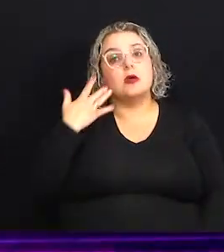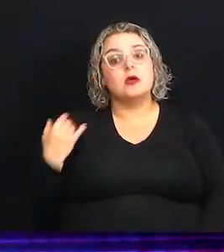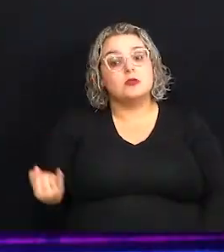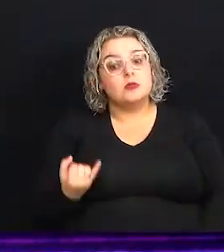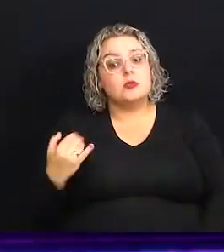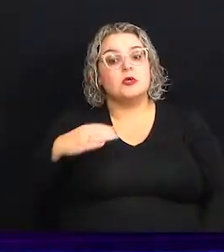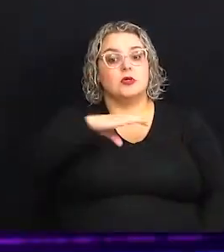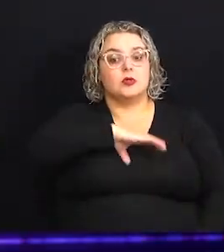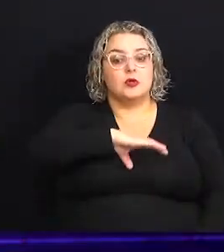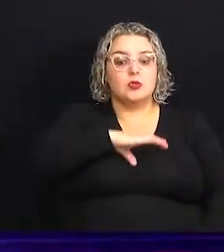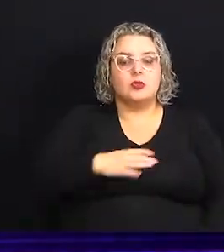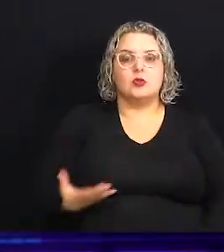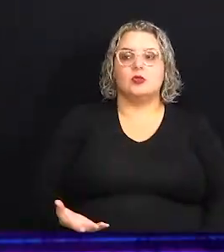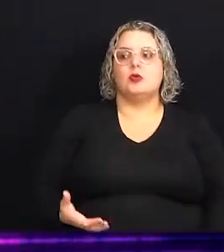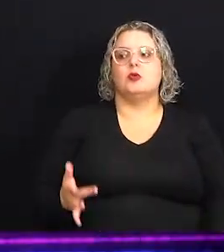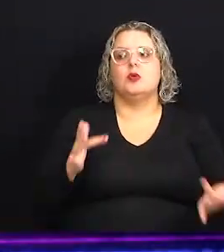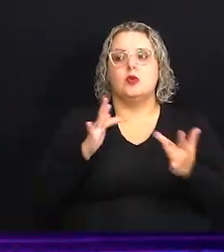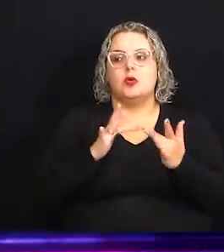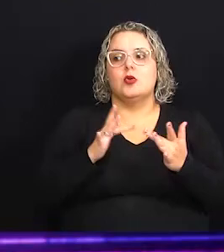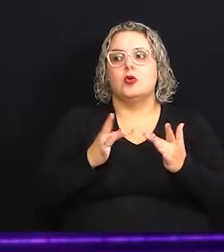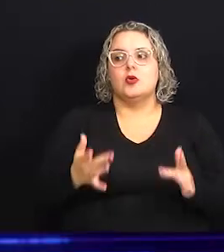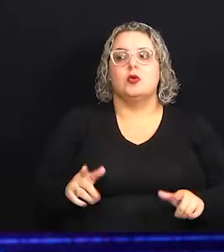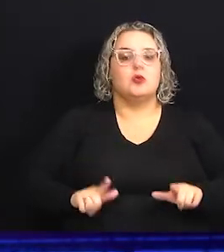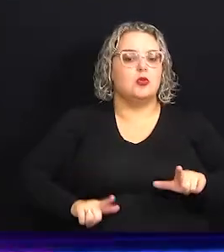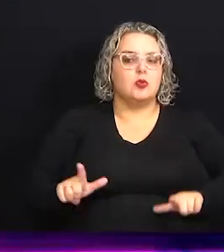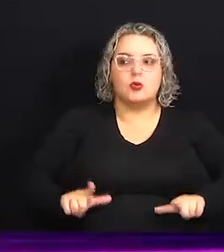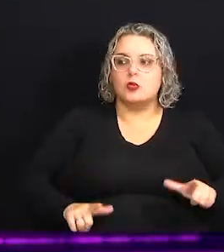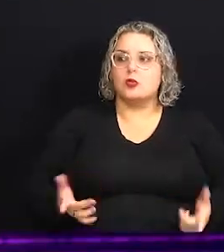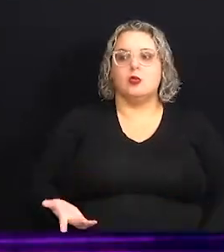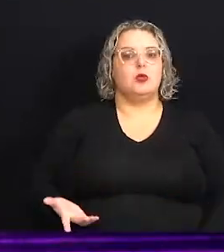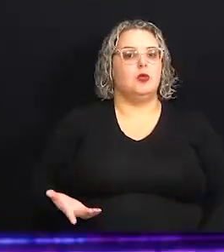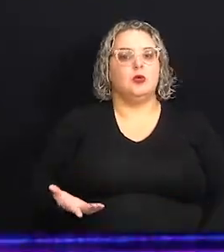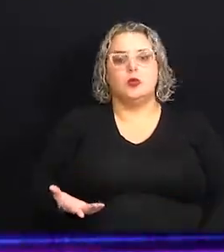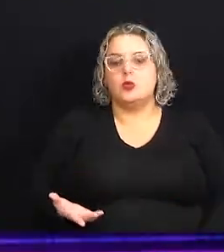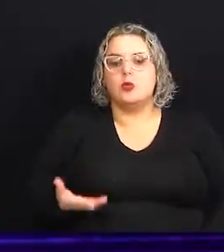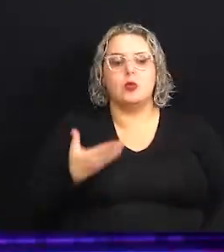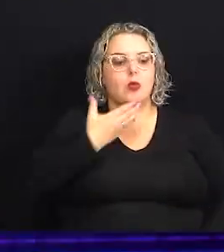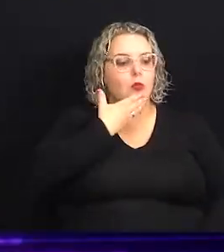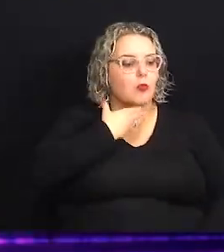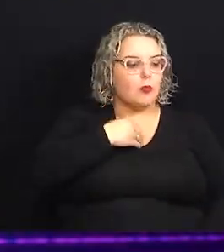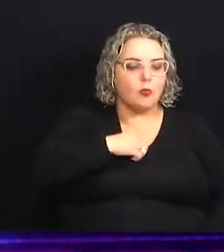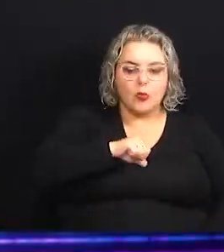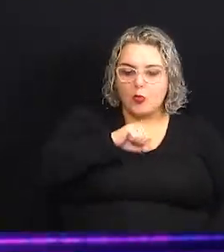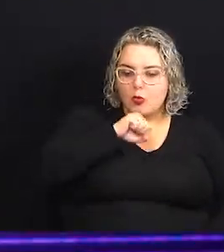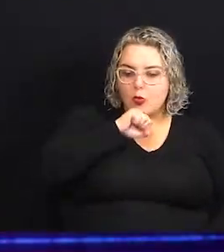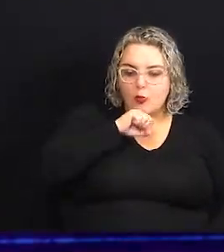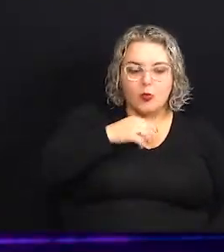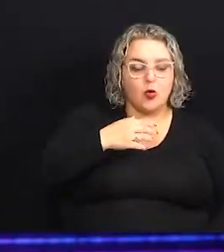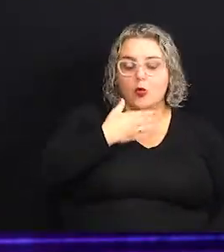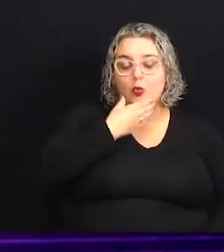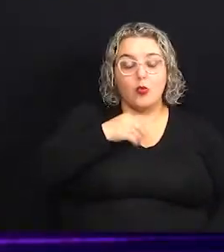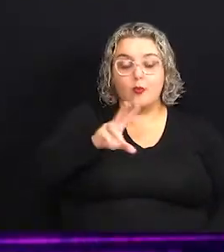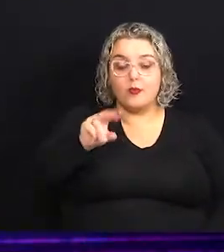português, que ele possa ter essa conexão com os primos, com os avós, com a água de coco, com a capoeira.